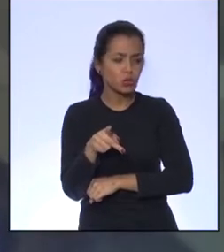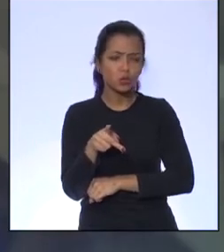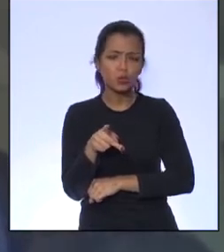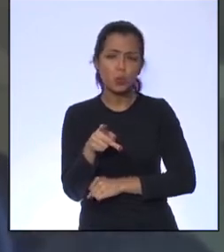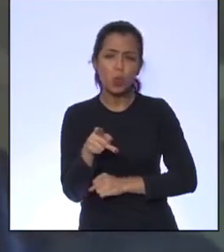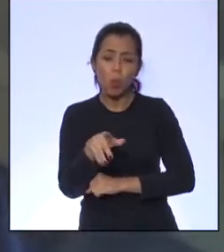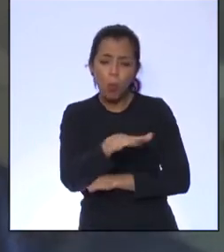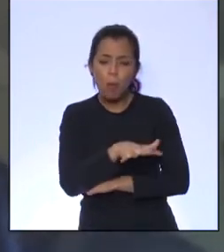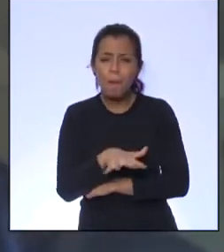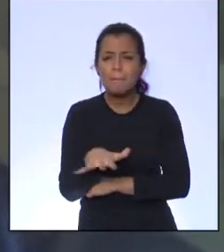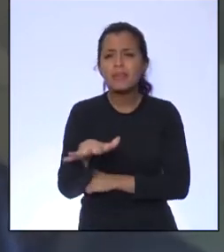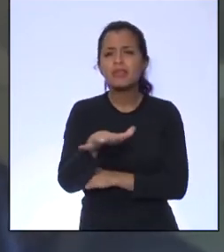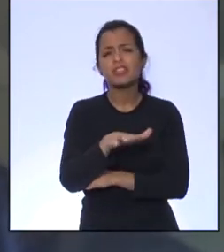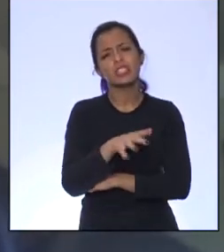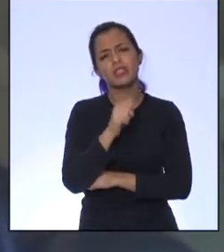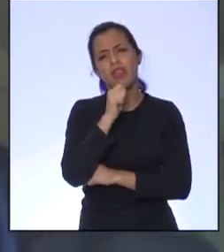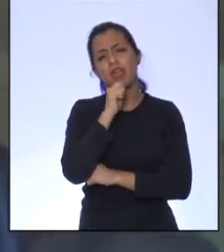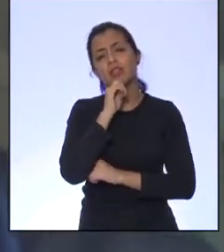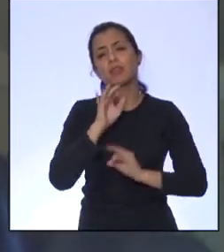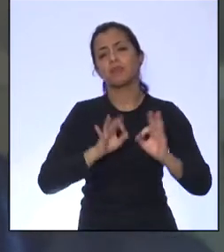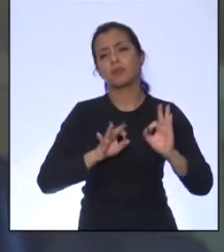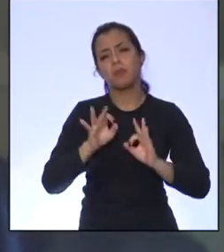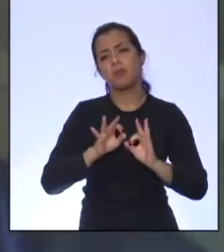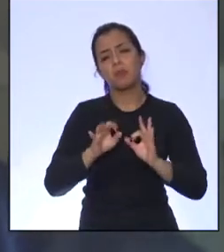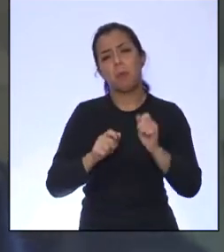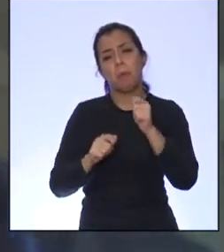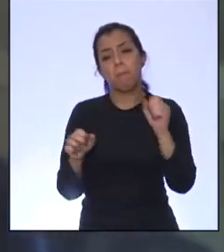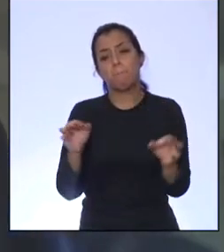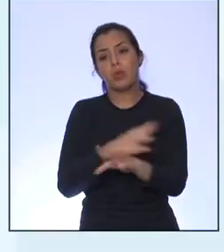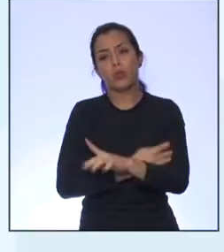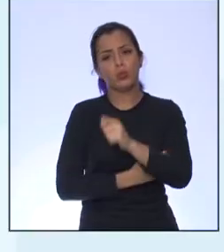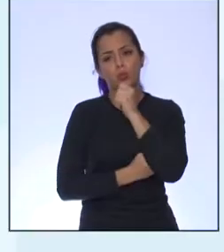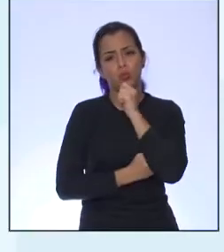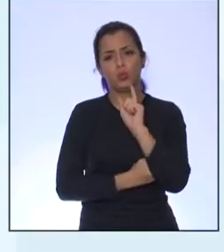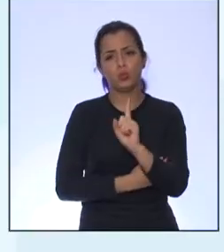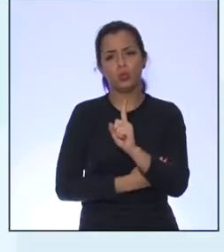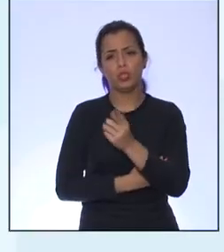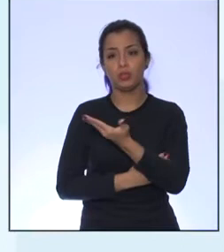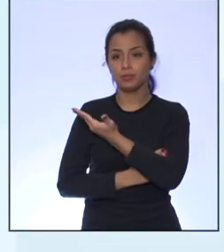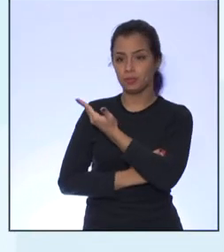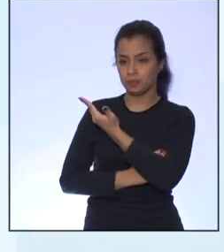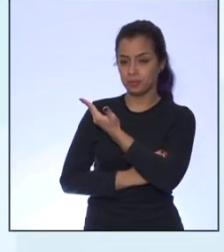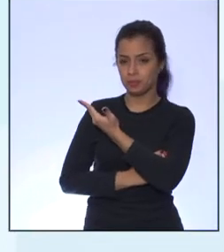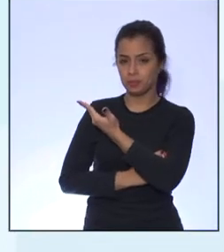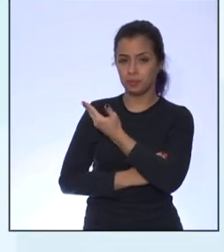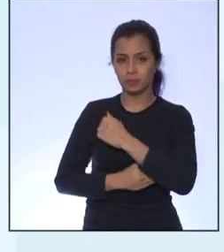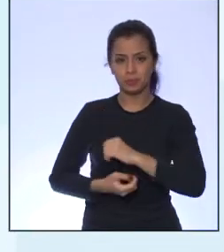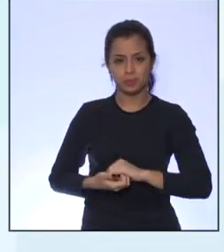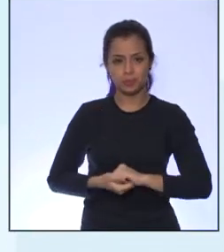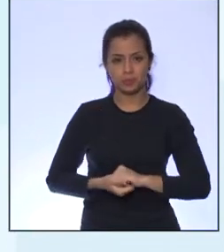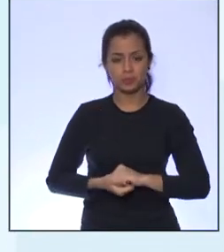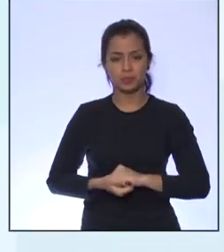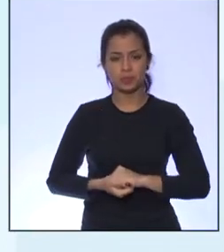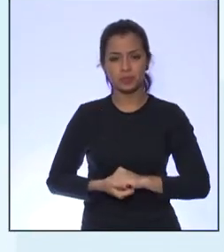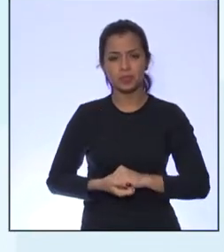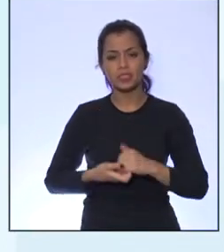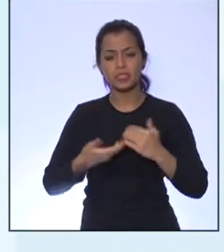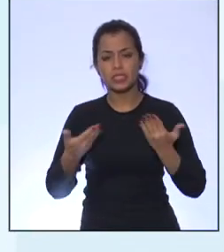está ainda em curso. Ele ainda não se concluiu, como eu disse. Foi uma transição quântica, mas estamos